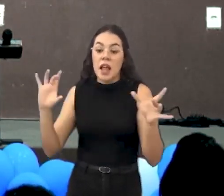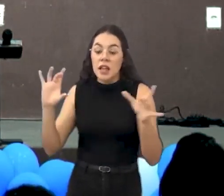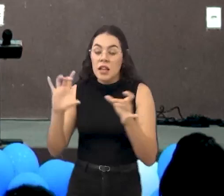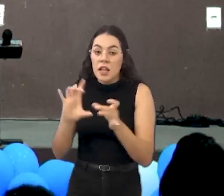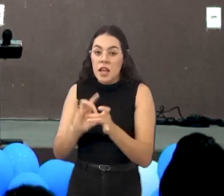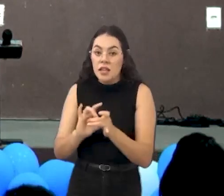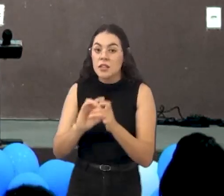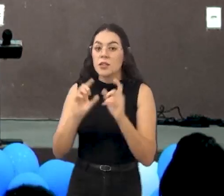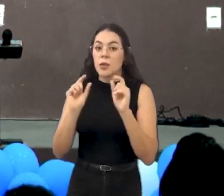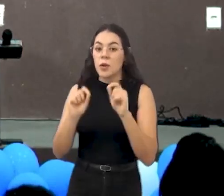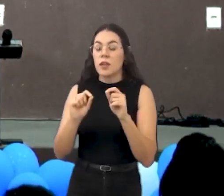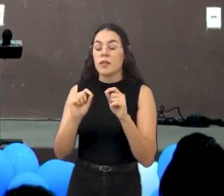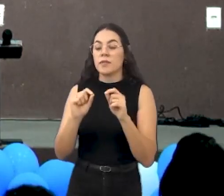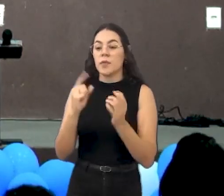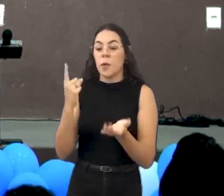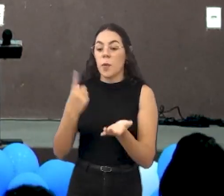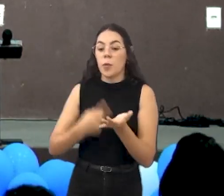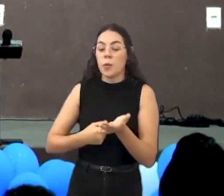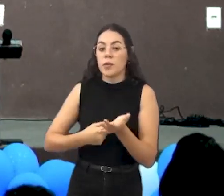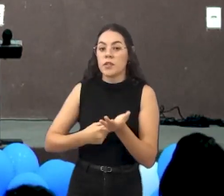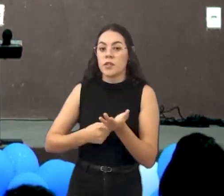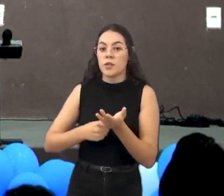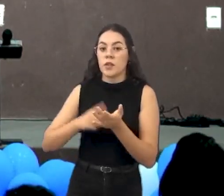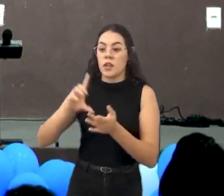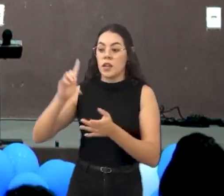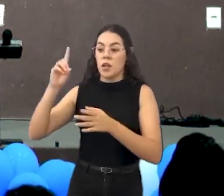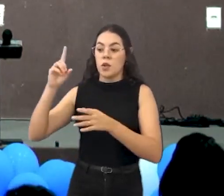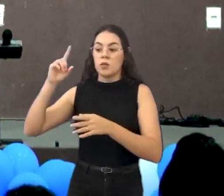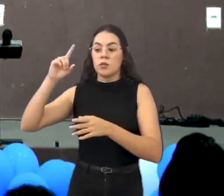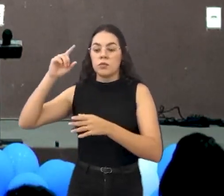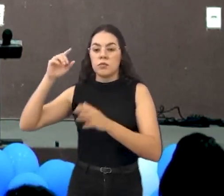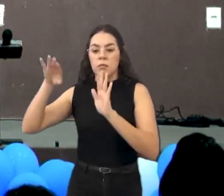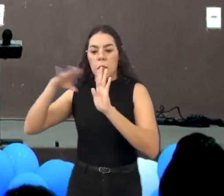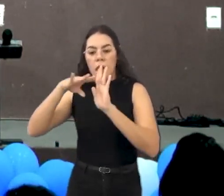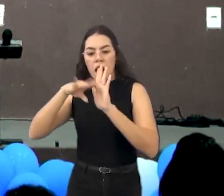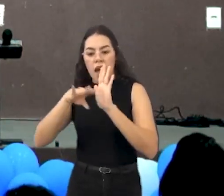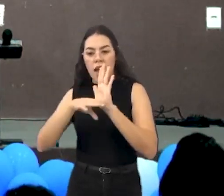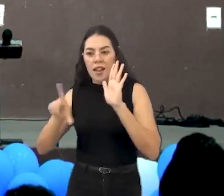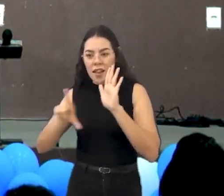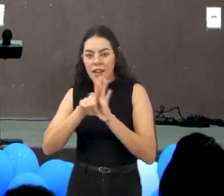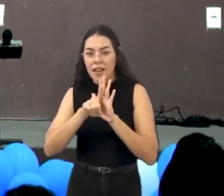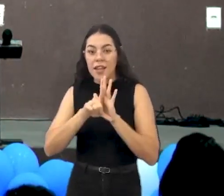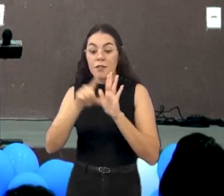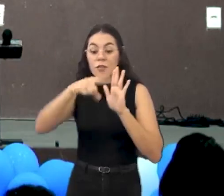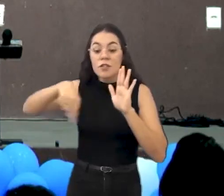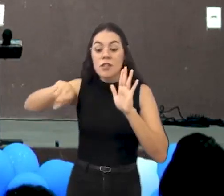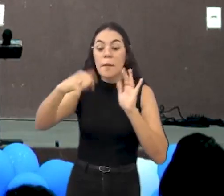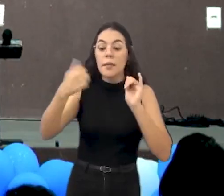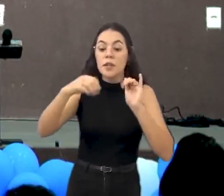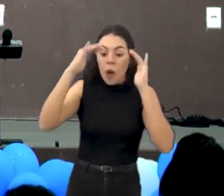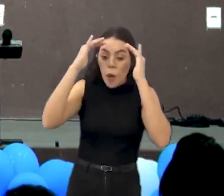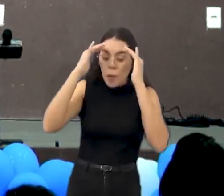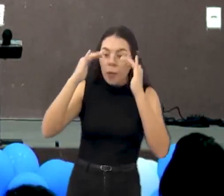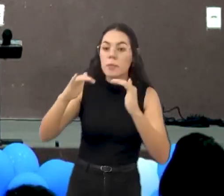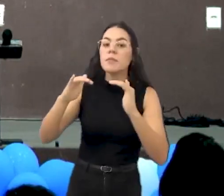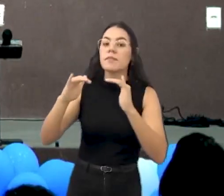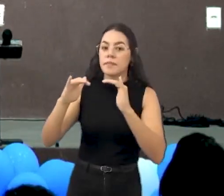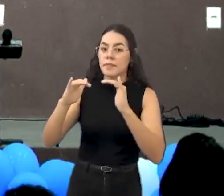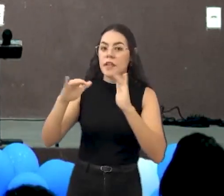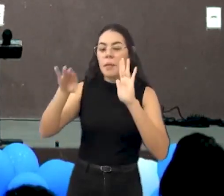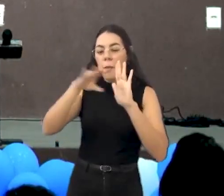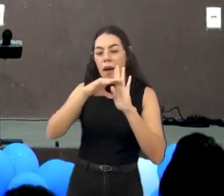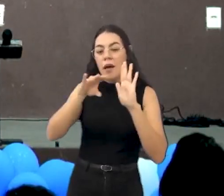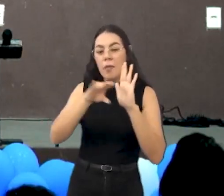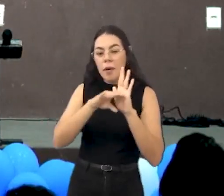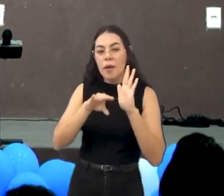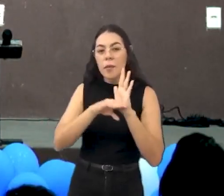vai consistir em orientações minhas, da minha lei, que vocês precisam seguir. E ao seguir essas